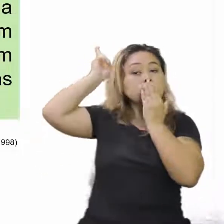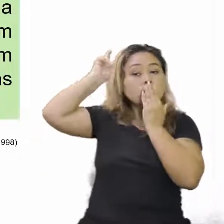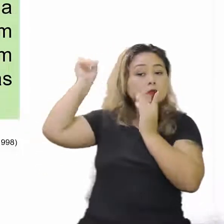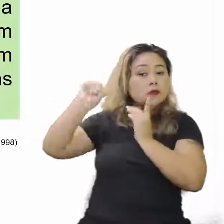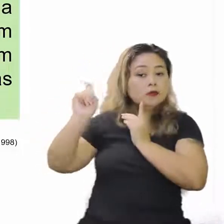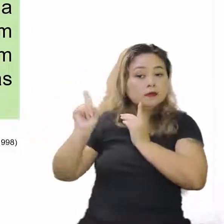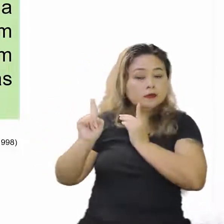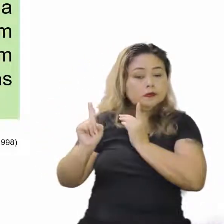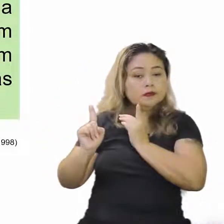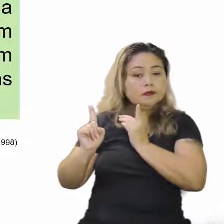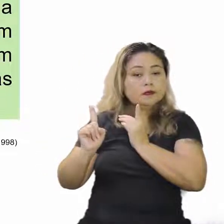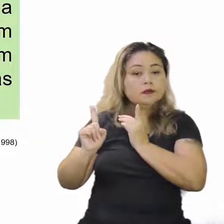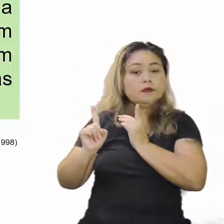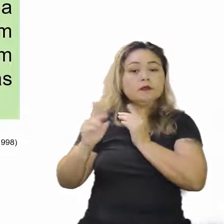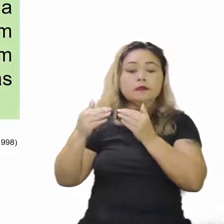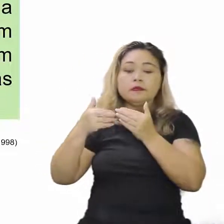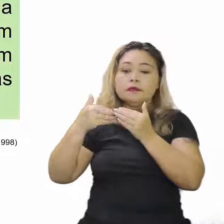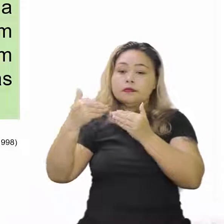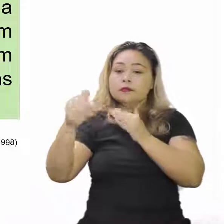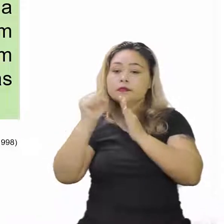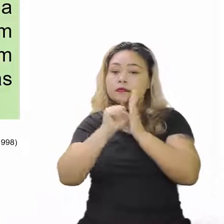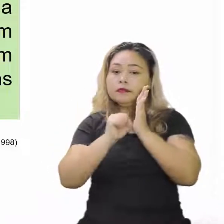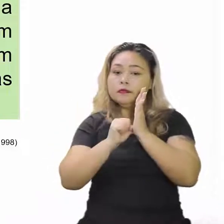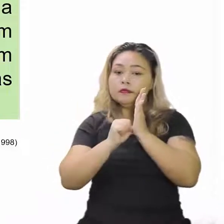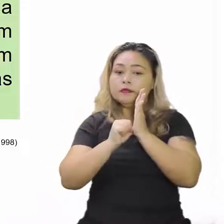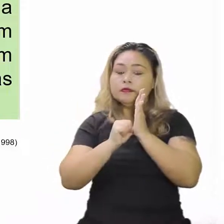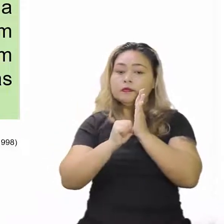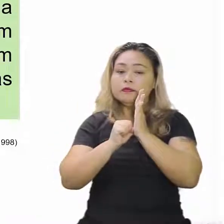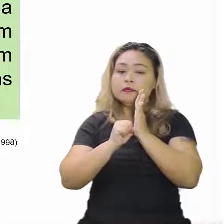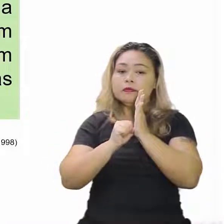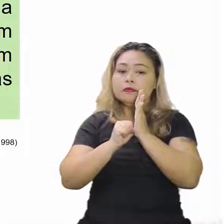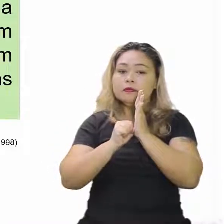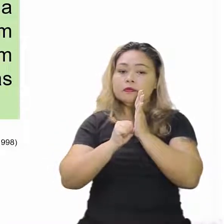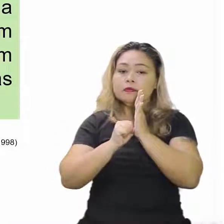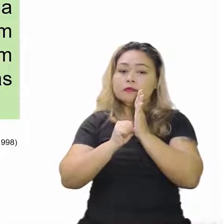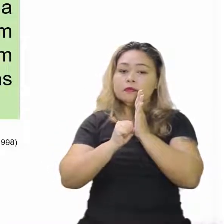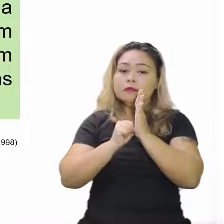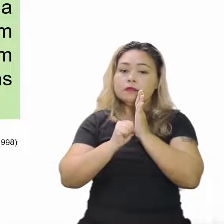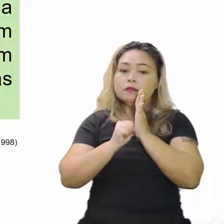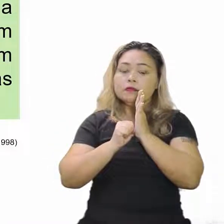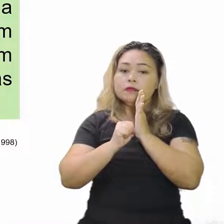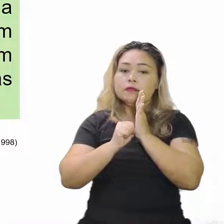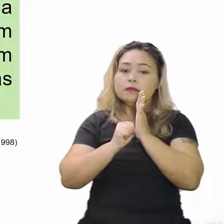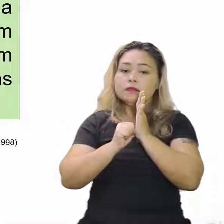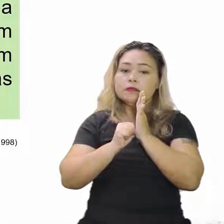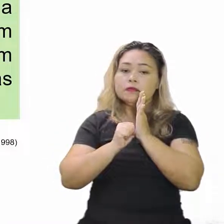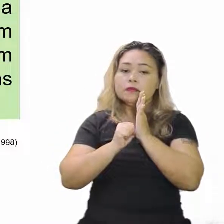indígenas a partir do século, olha aqui,